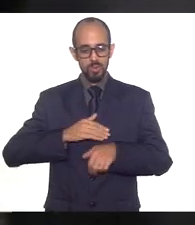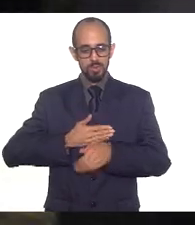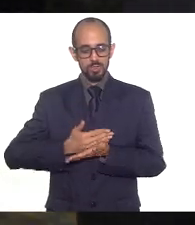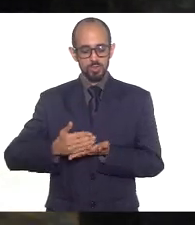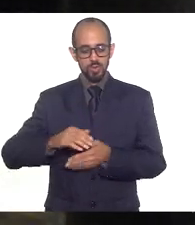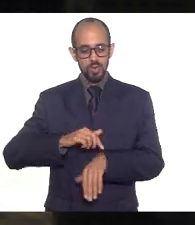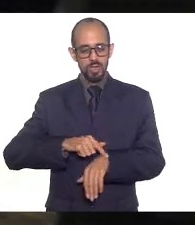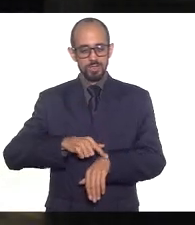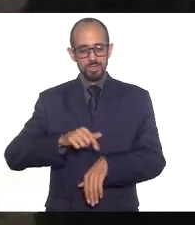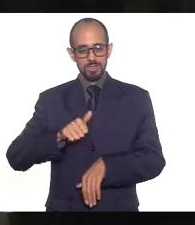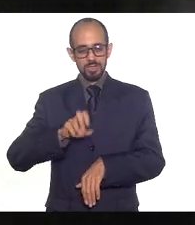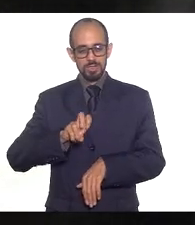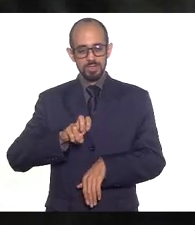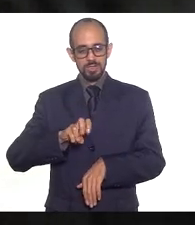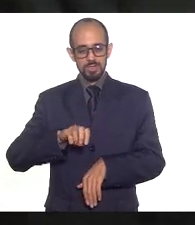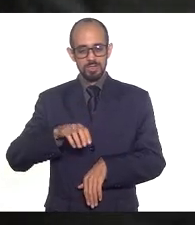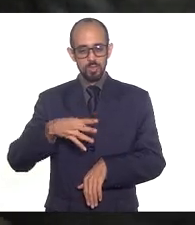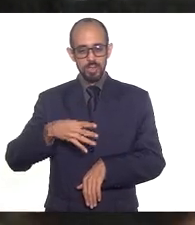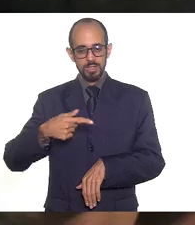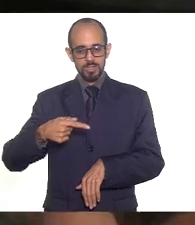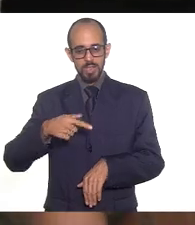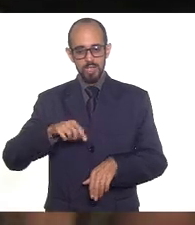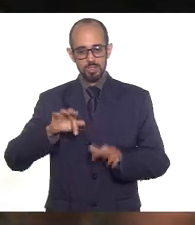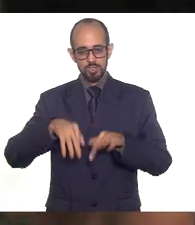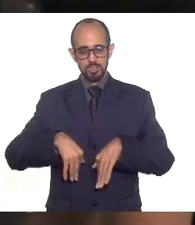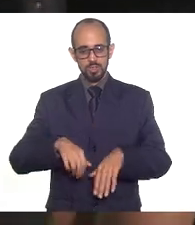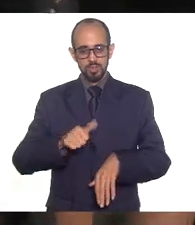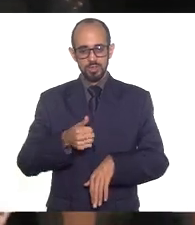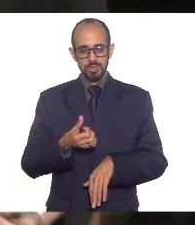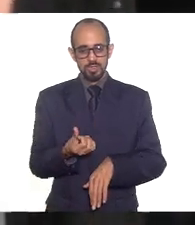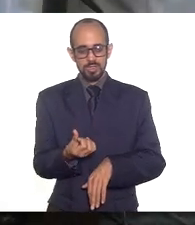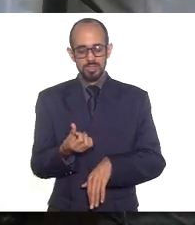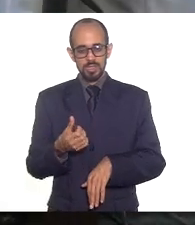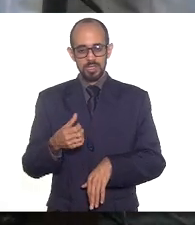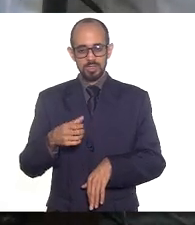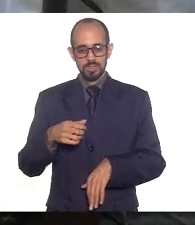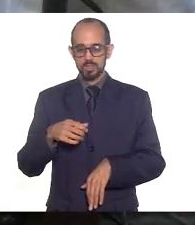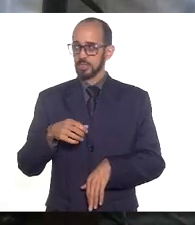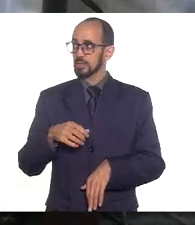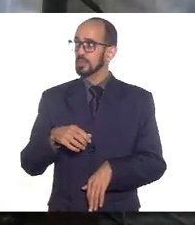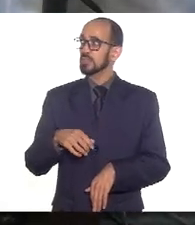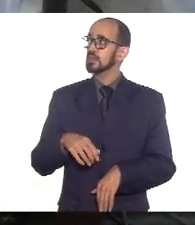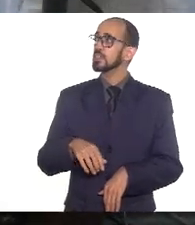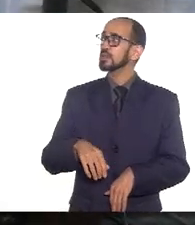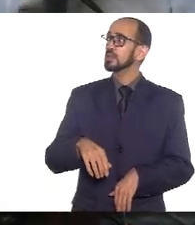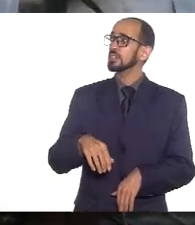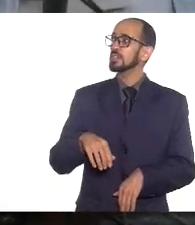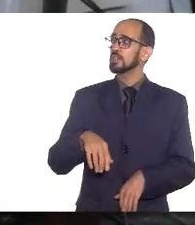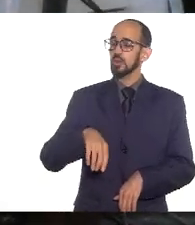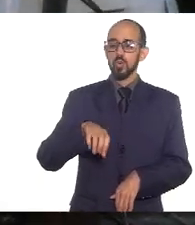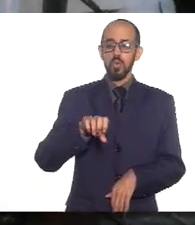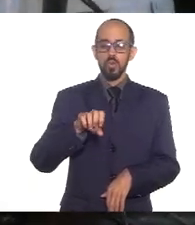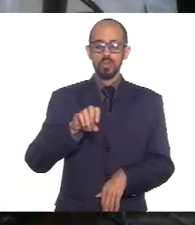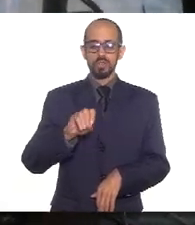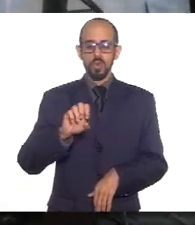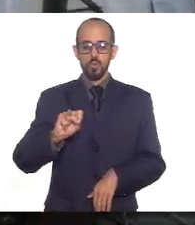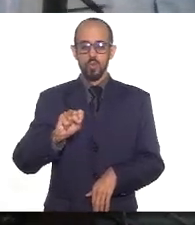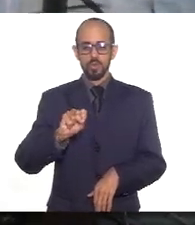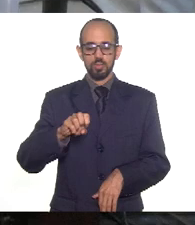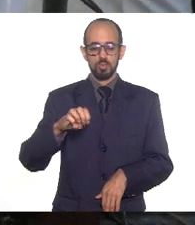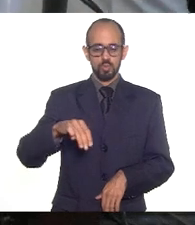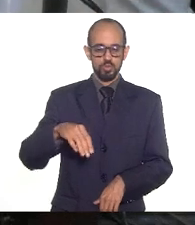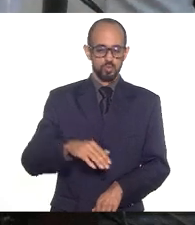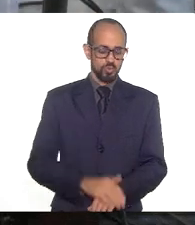15:45 encerrou ser 16:08 e aprovada a ata passa-se